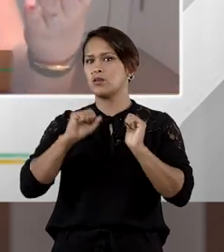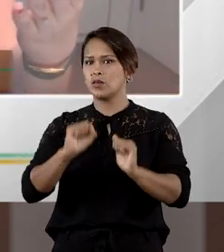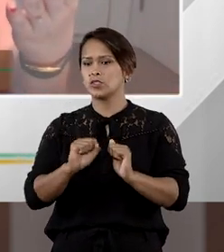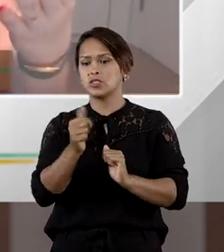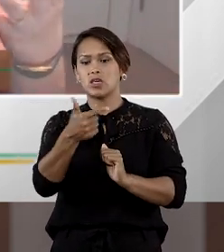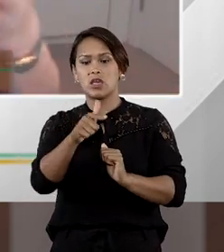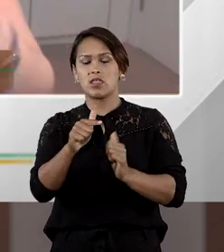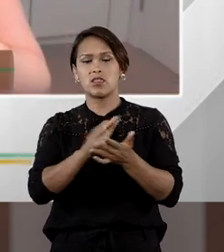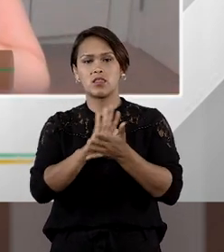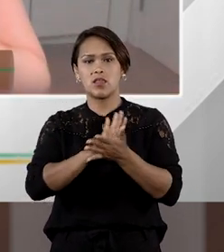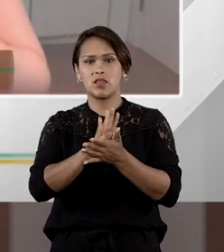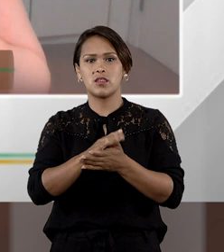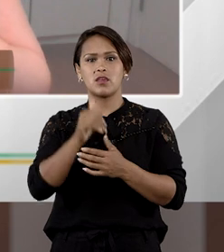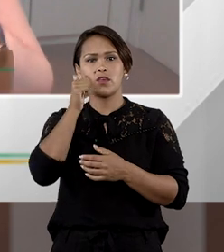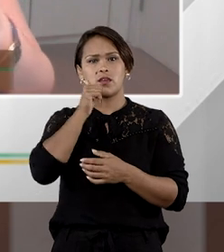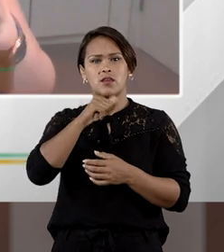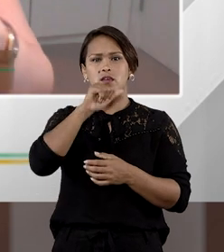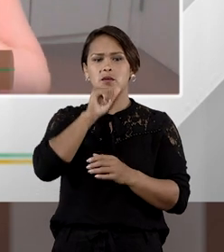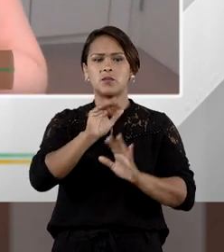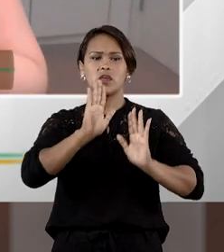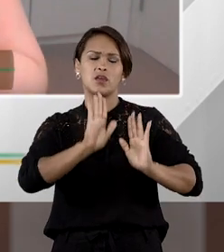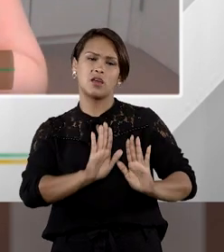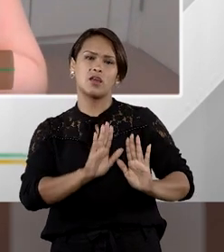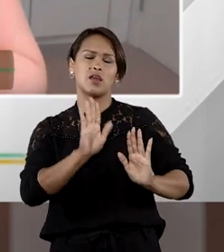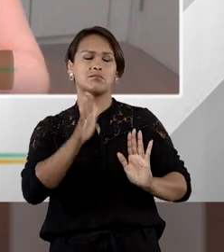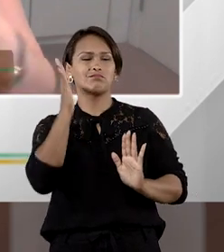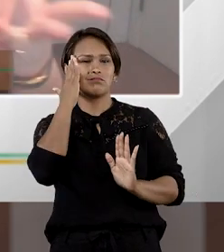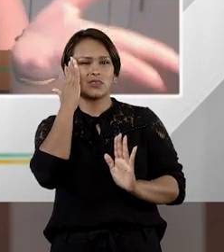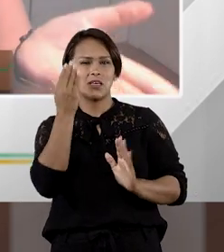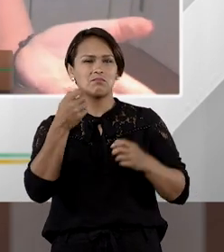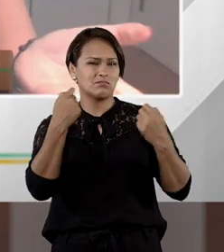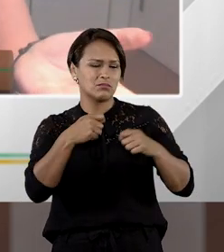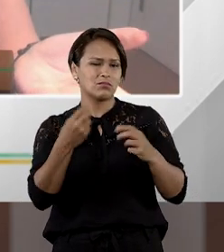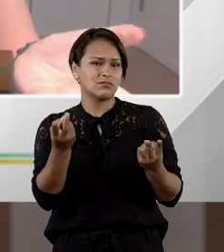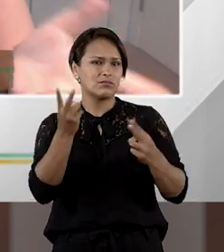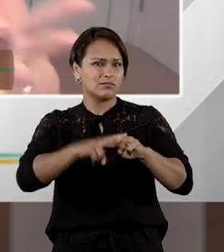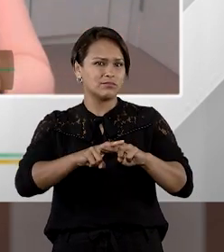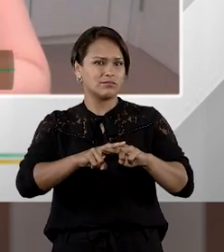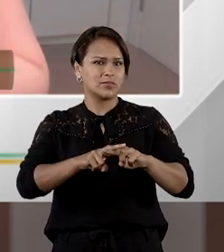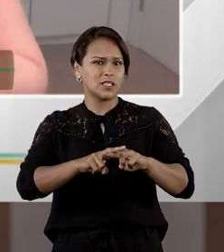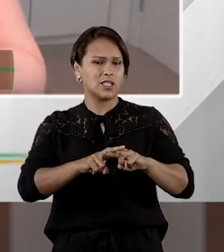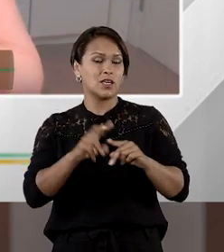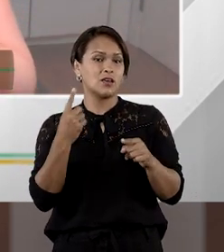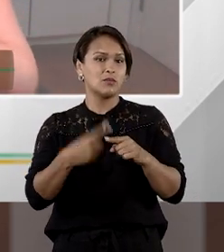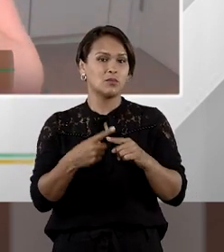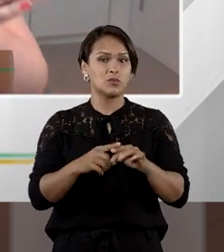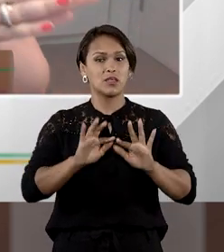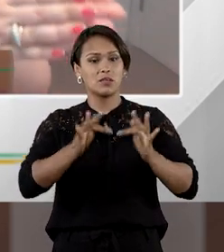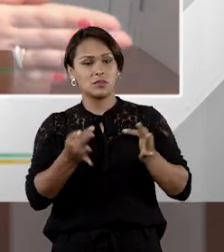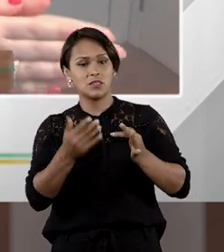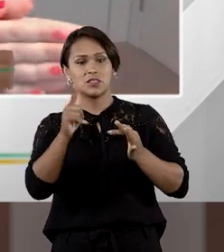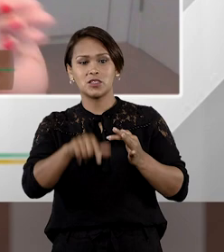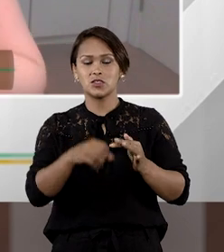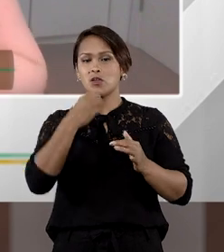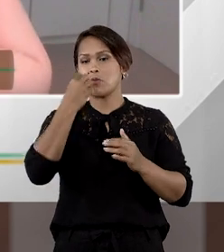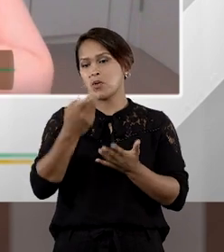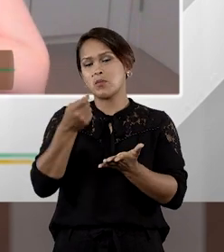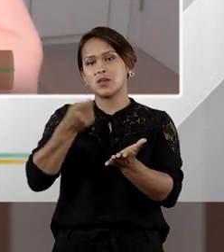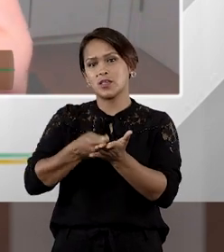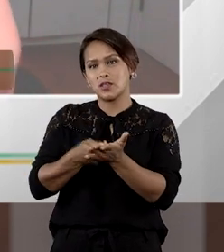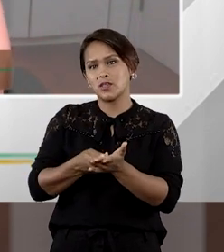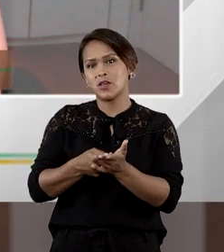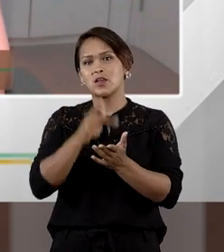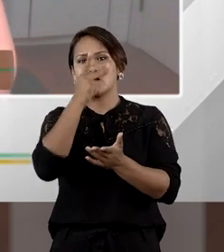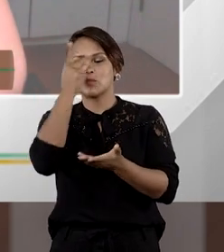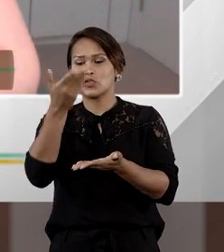que ele não está pagando, e a mãe da criança diga: ah, mas sabe, precisa prender mesmo, porque apesar de não ser um bom pagador, ele é uma